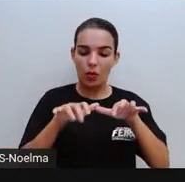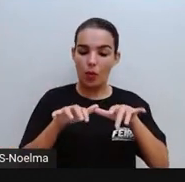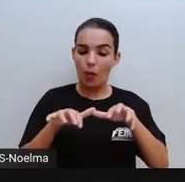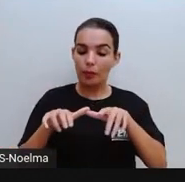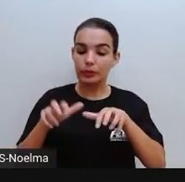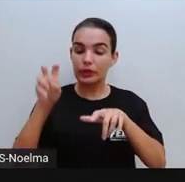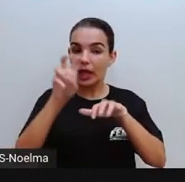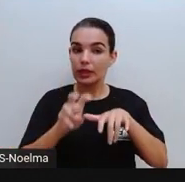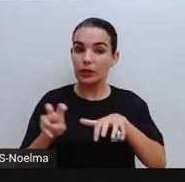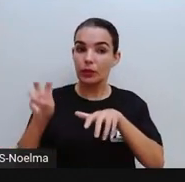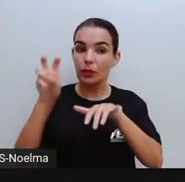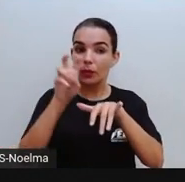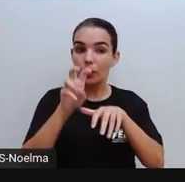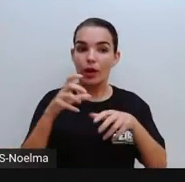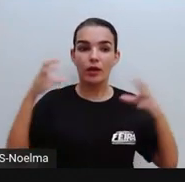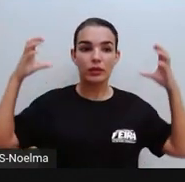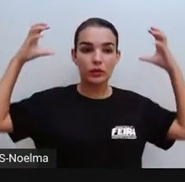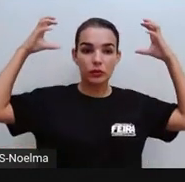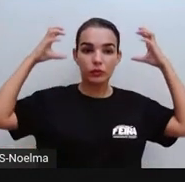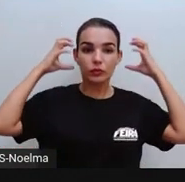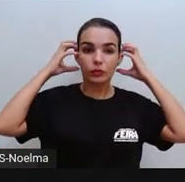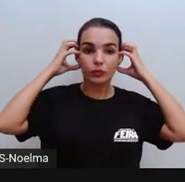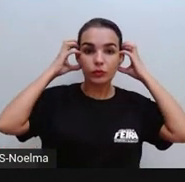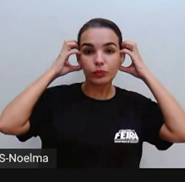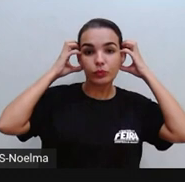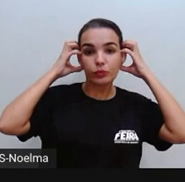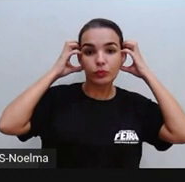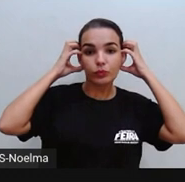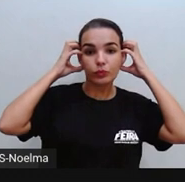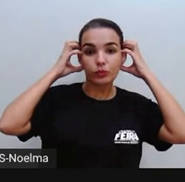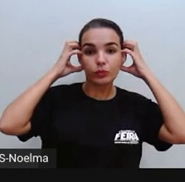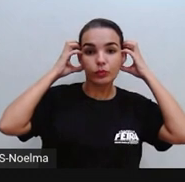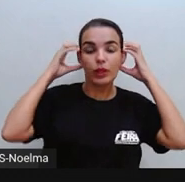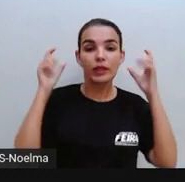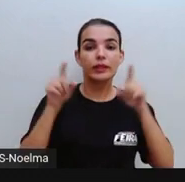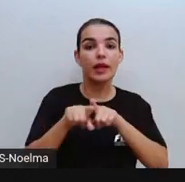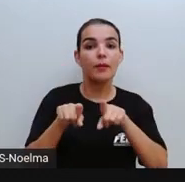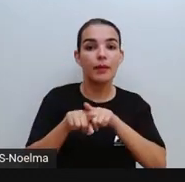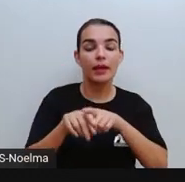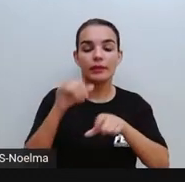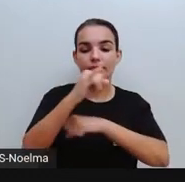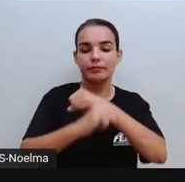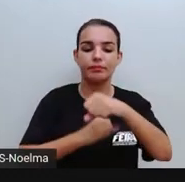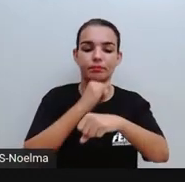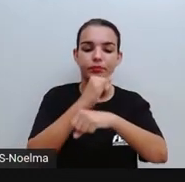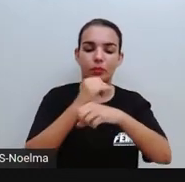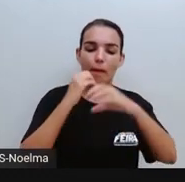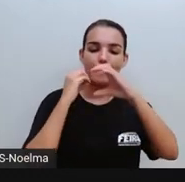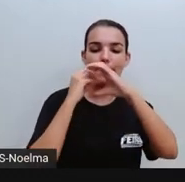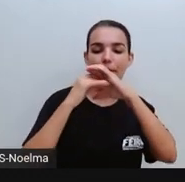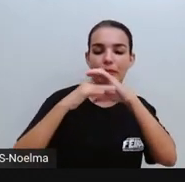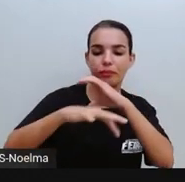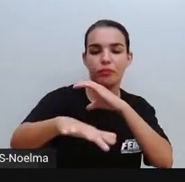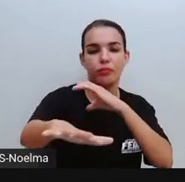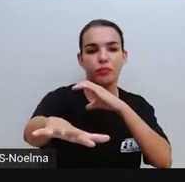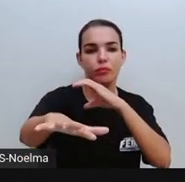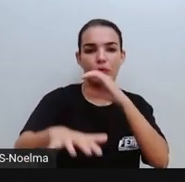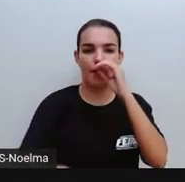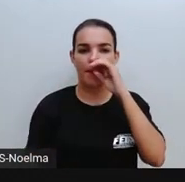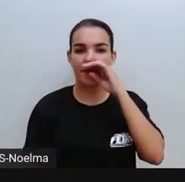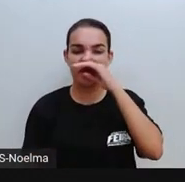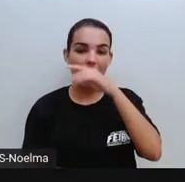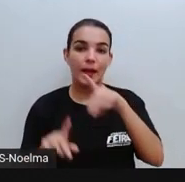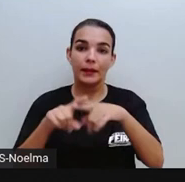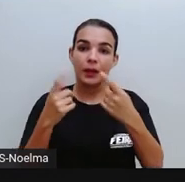computador fone de ouvido software de transmissão então a gente precisa ir no